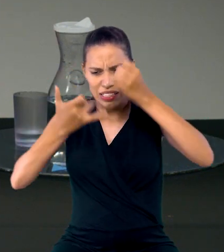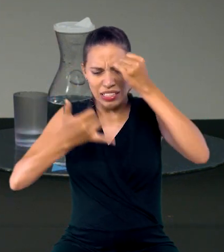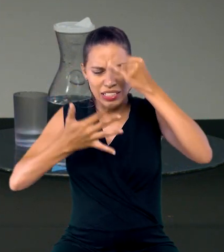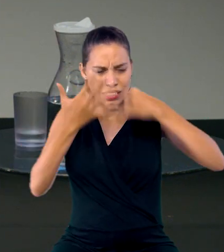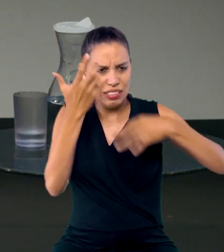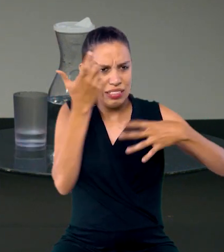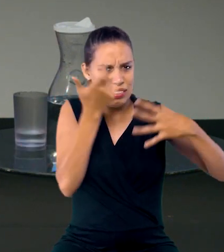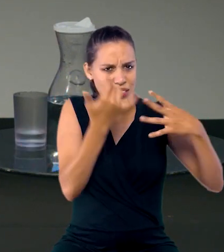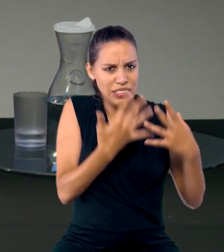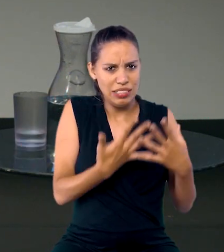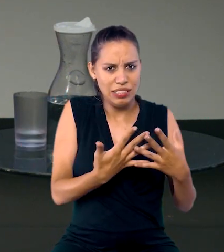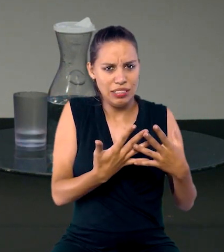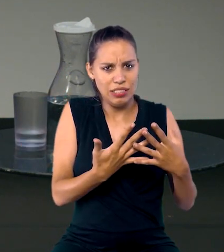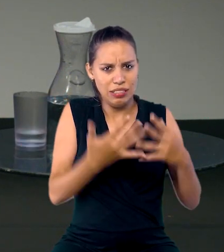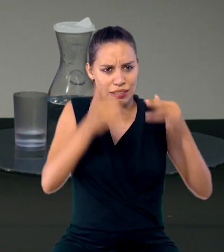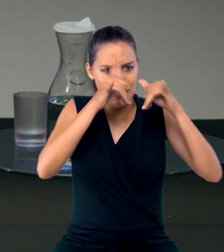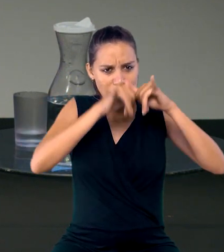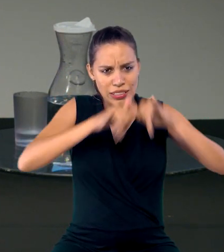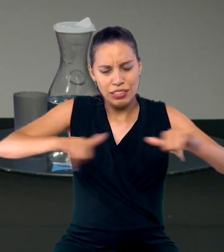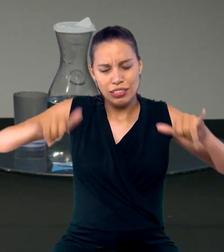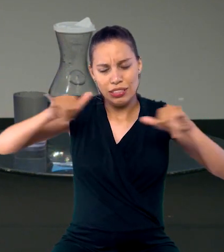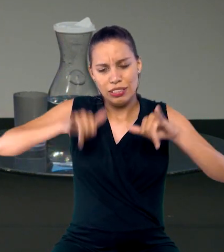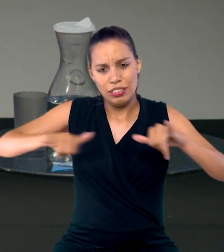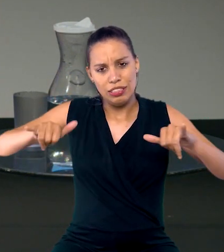tô lá gritando,